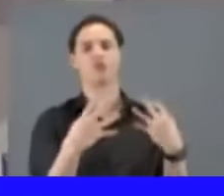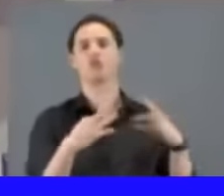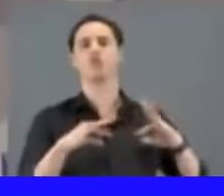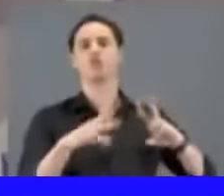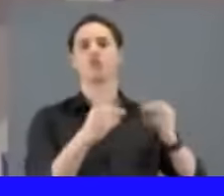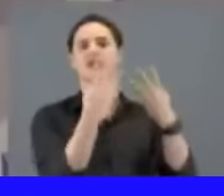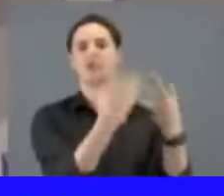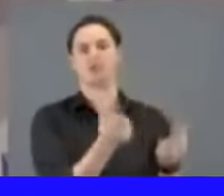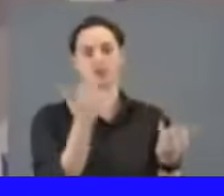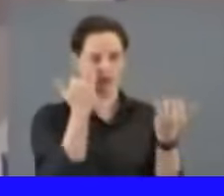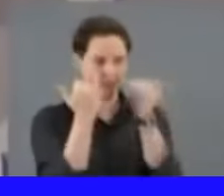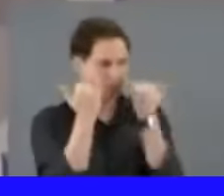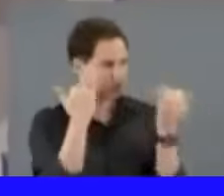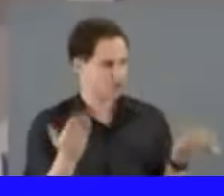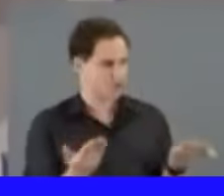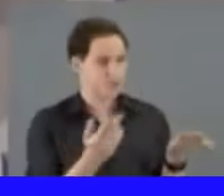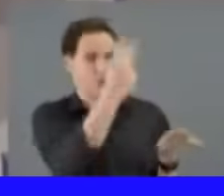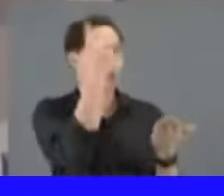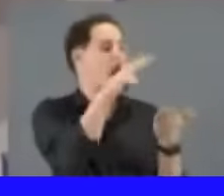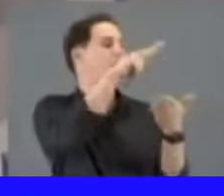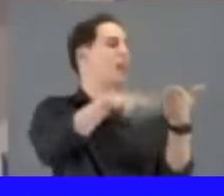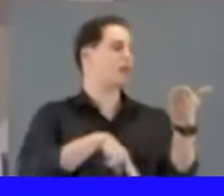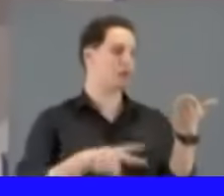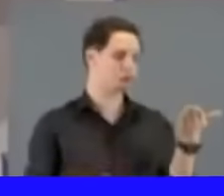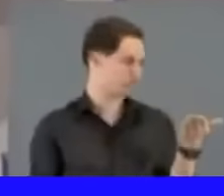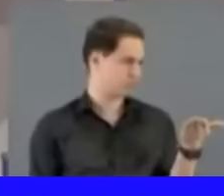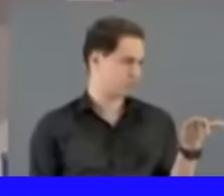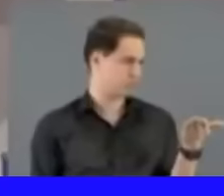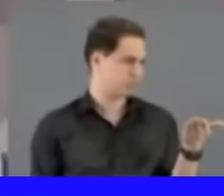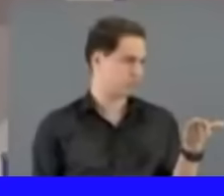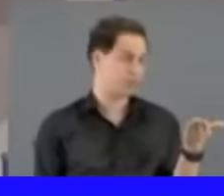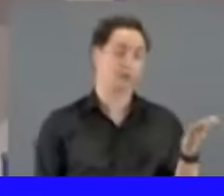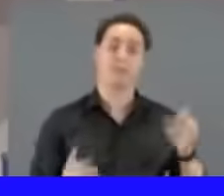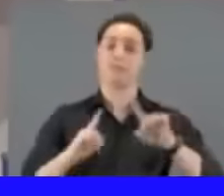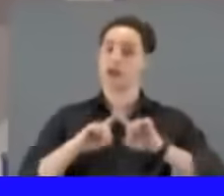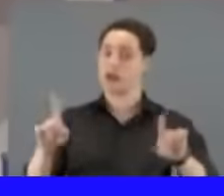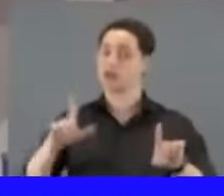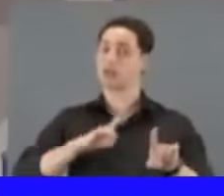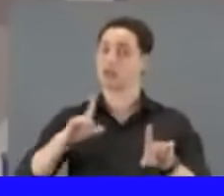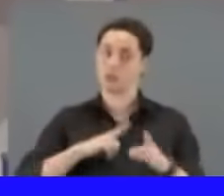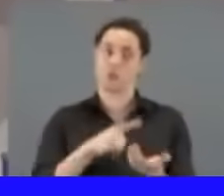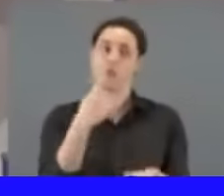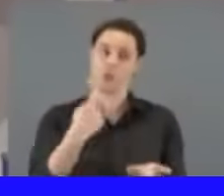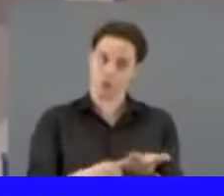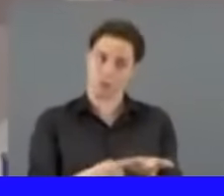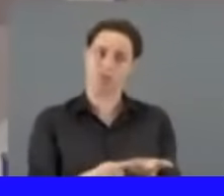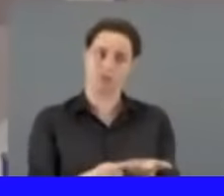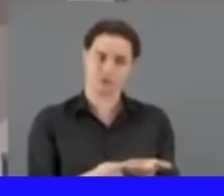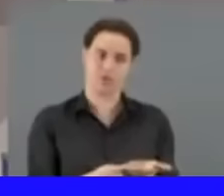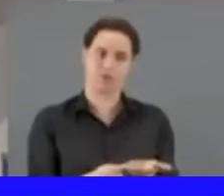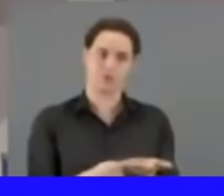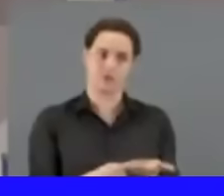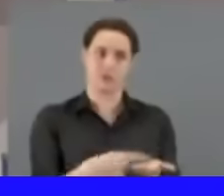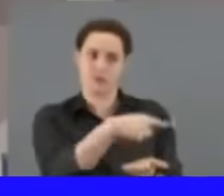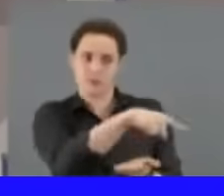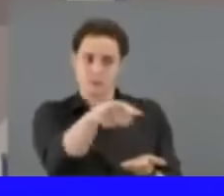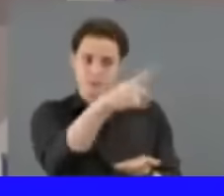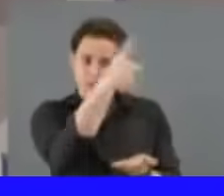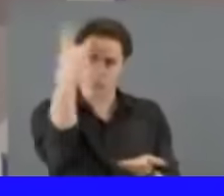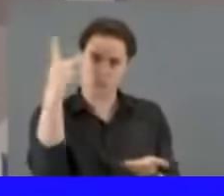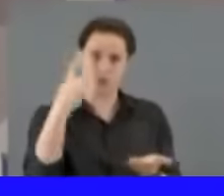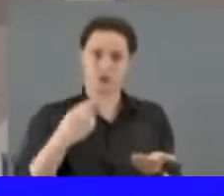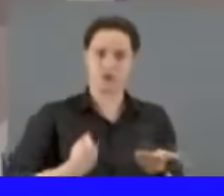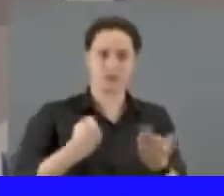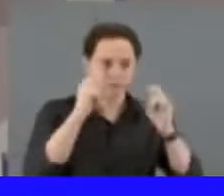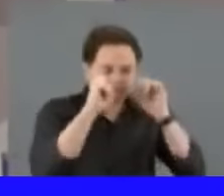ali tivesse quem leu a informação. Certo? Agora, há um compromisso dos agentes que ali estão de